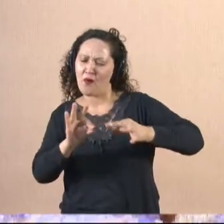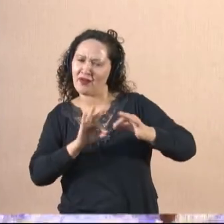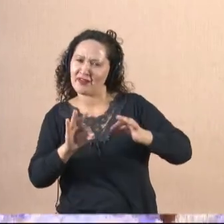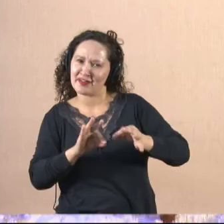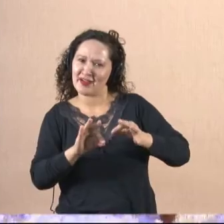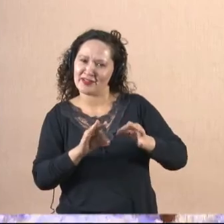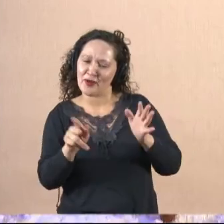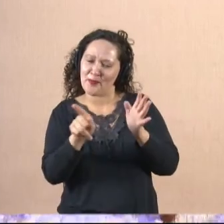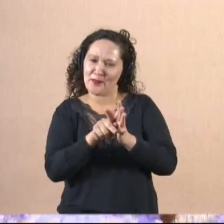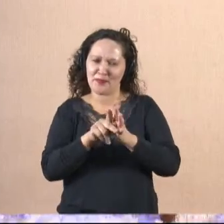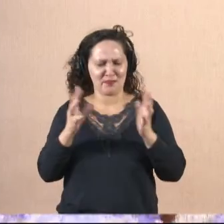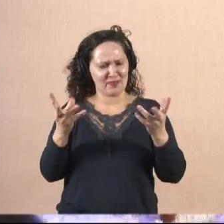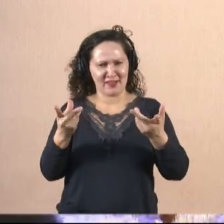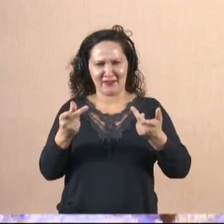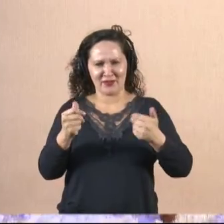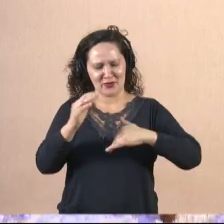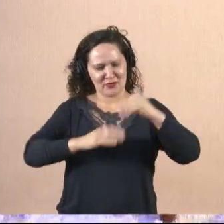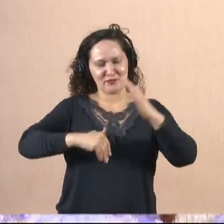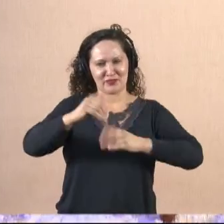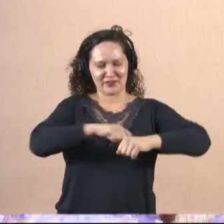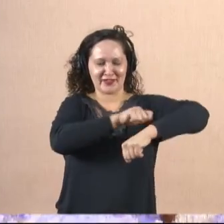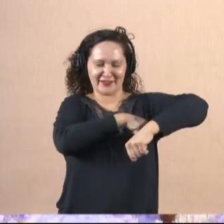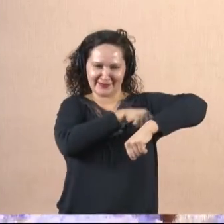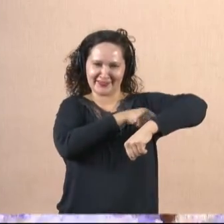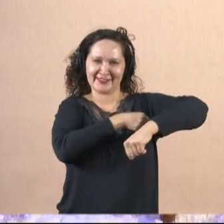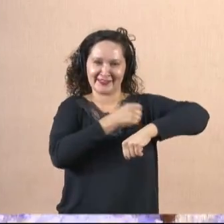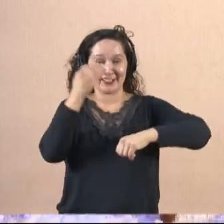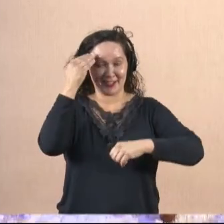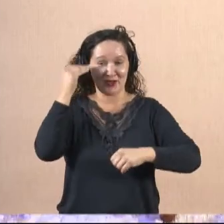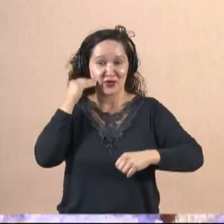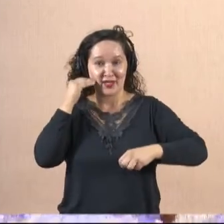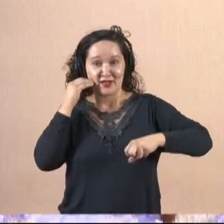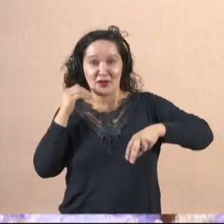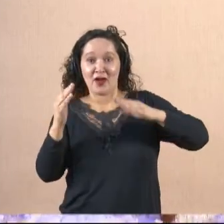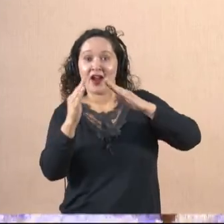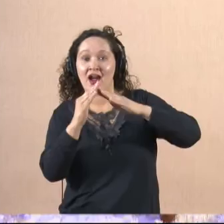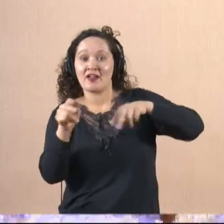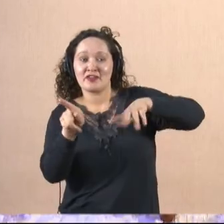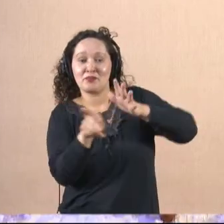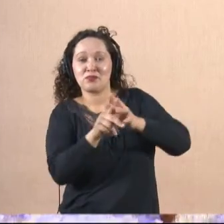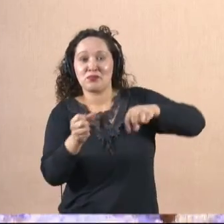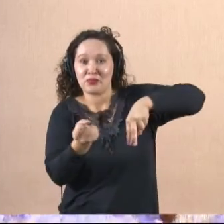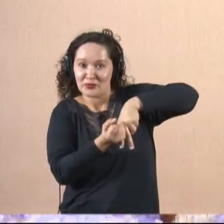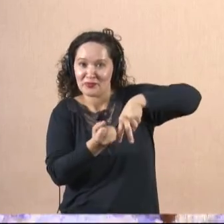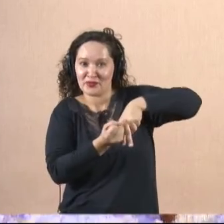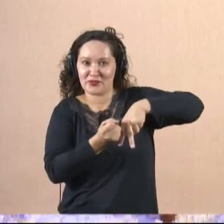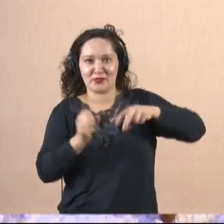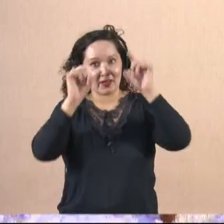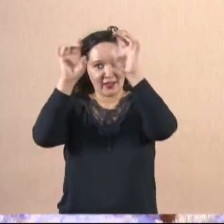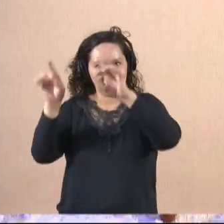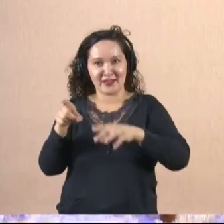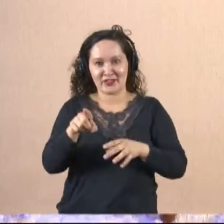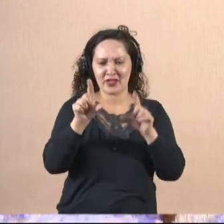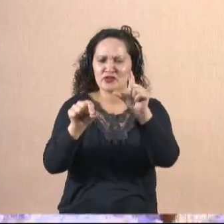diretamente pela excelente cordilheira da residência do embaixador especialmente essa